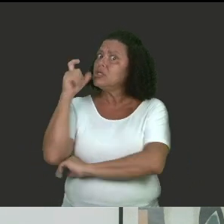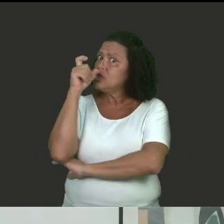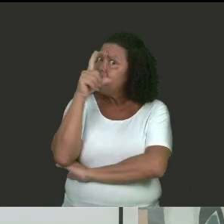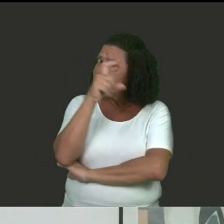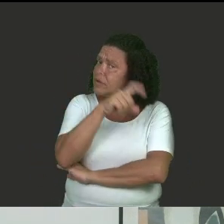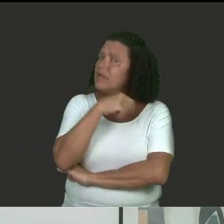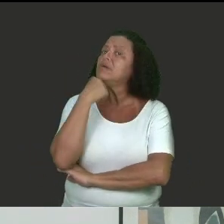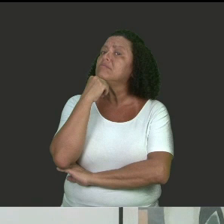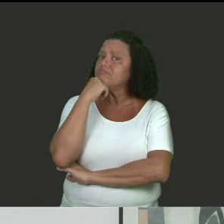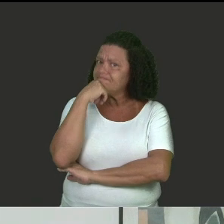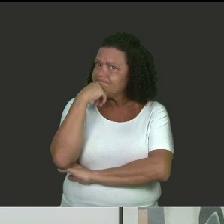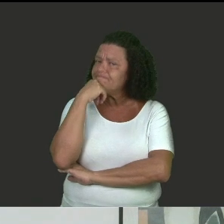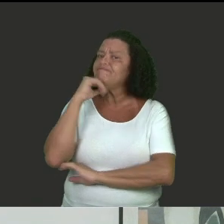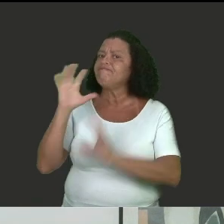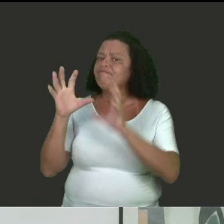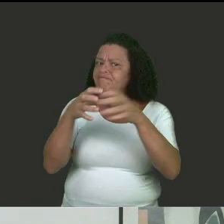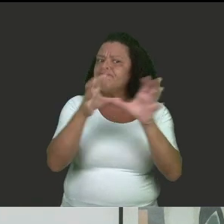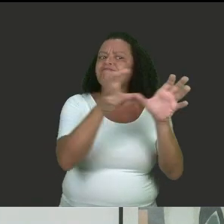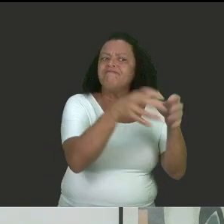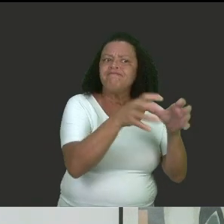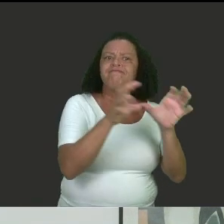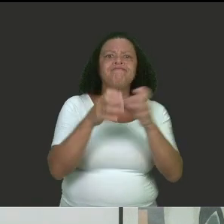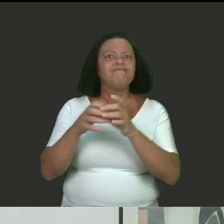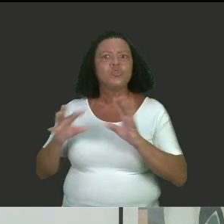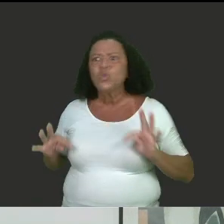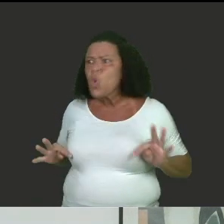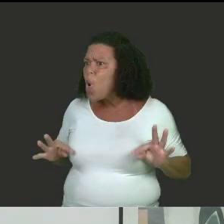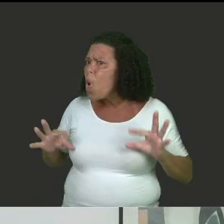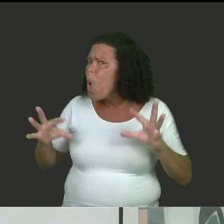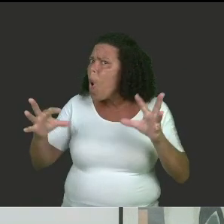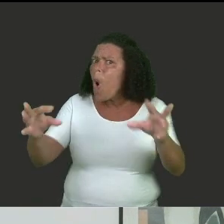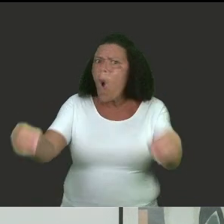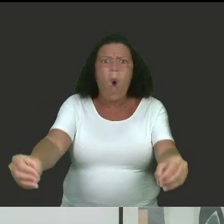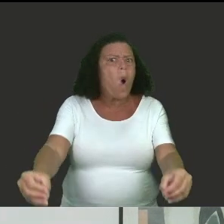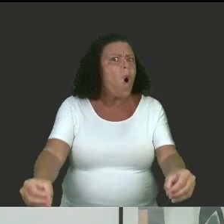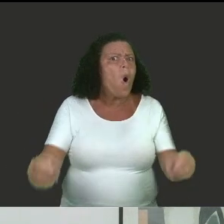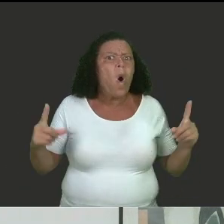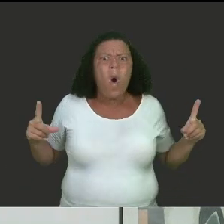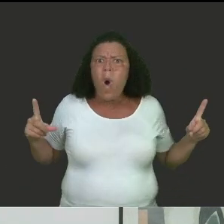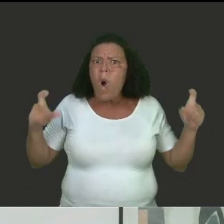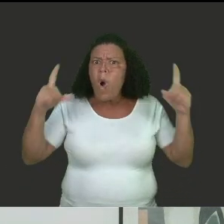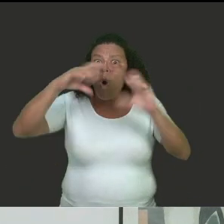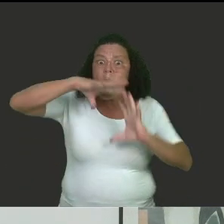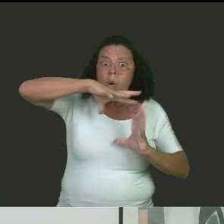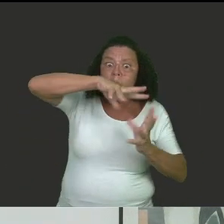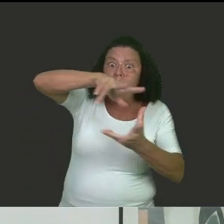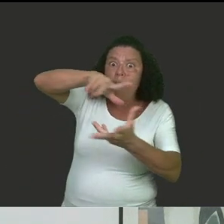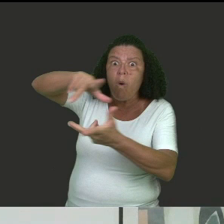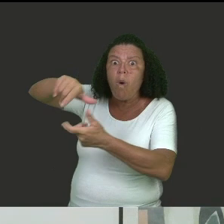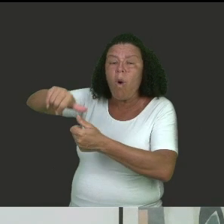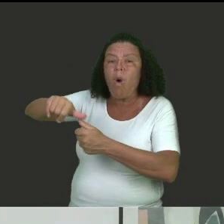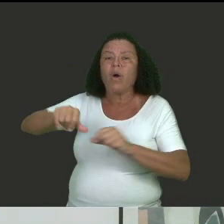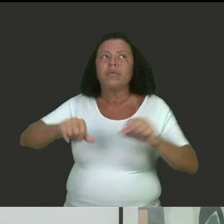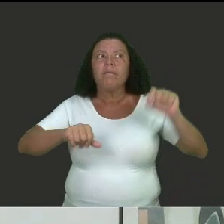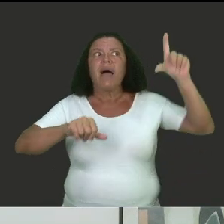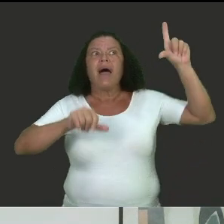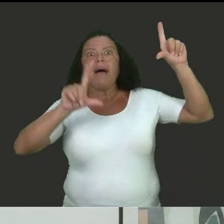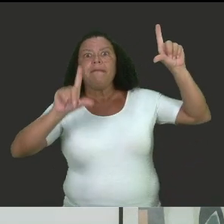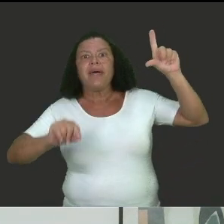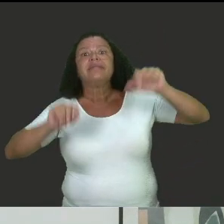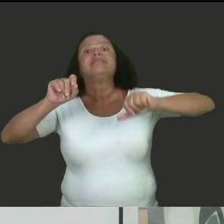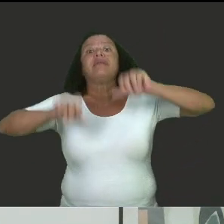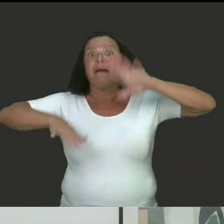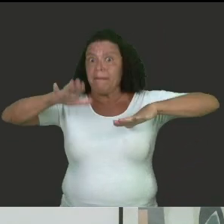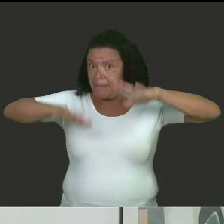dificuldades coletivas, todos estão passando por grandes dificuldades, uns mais e outros menos, de acordo com